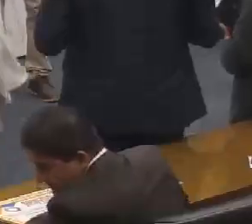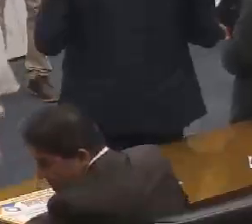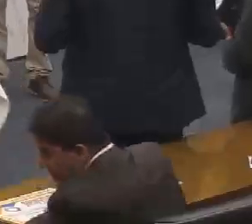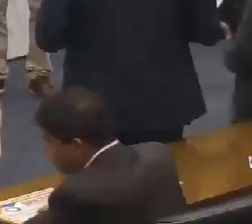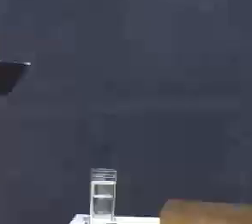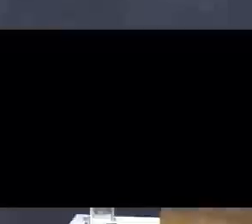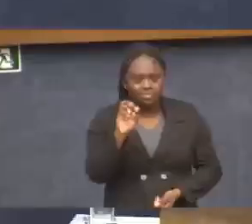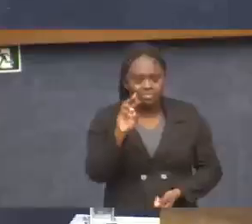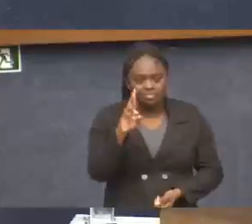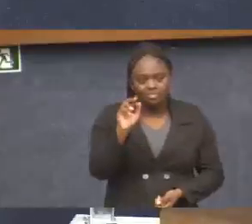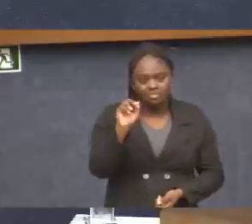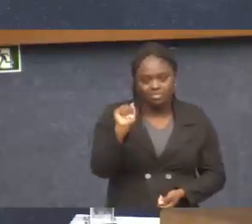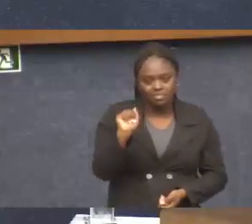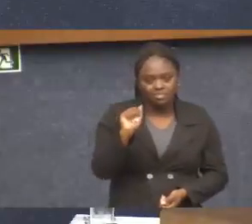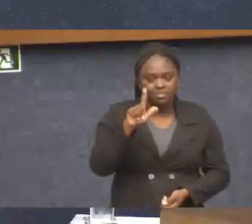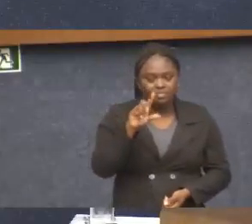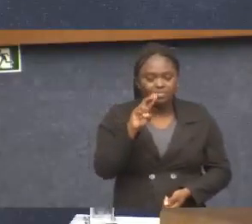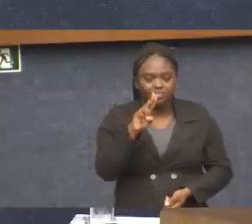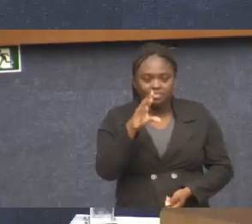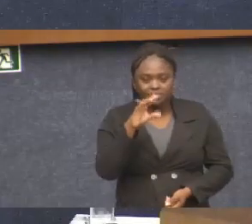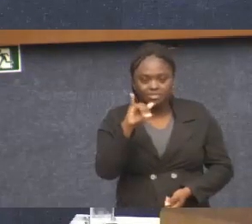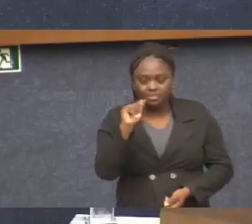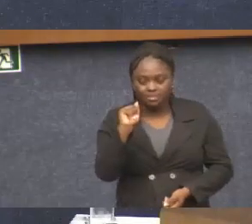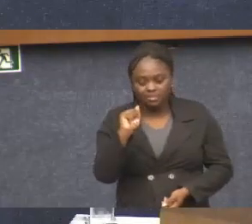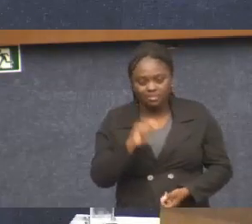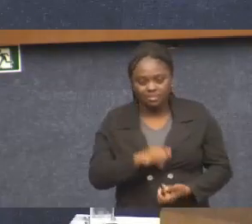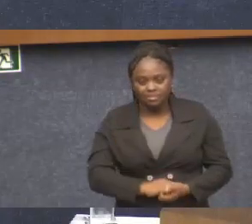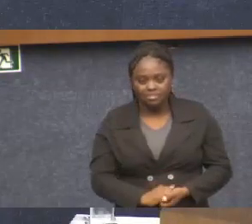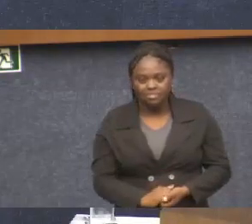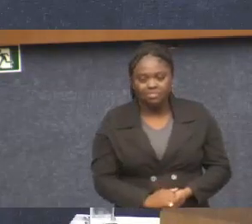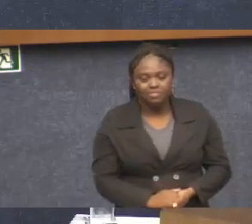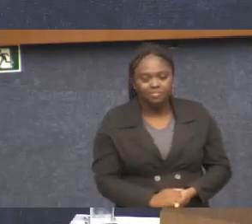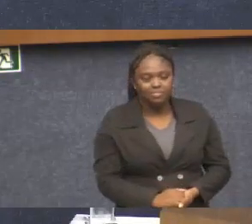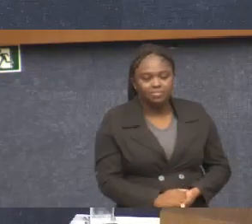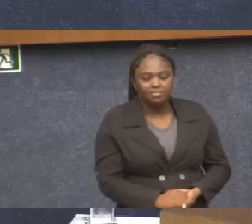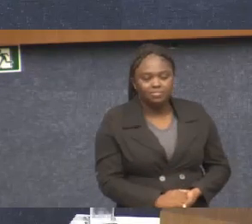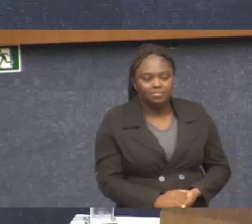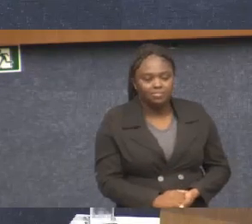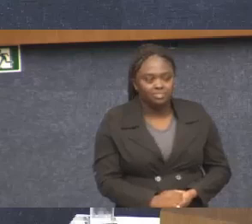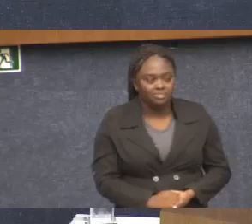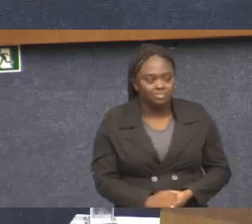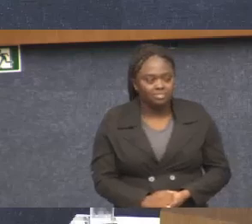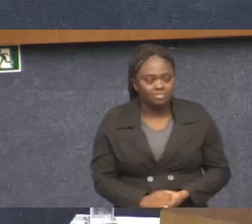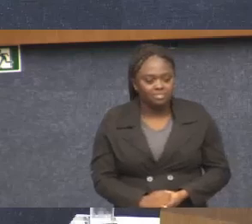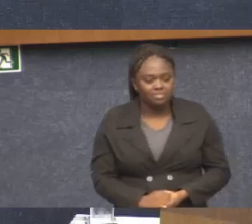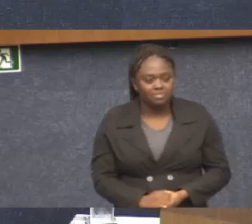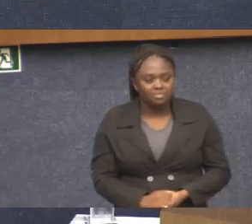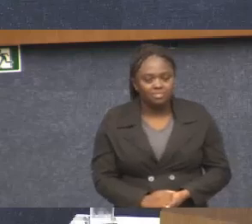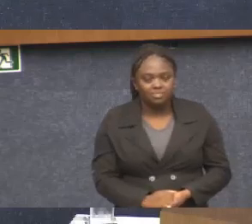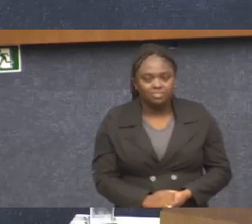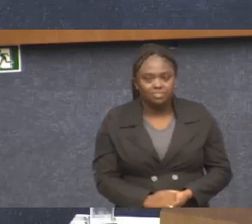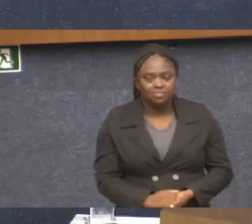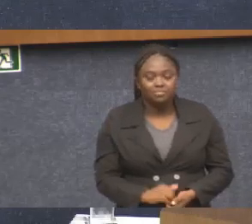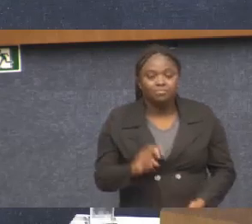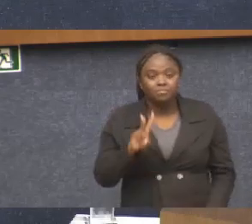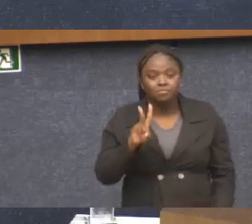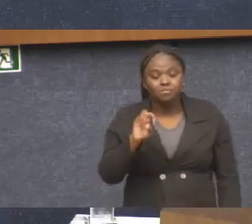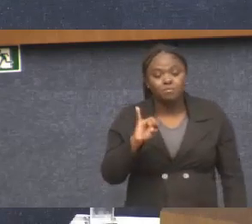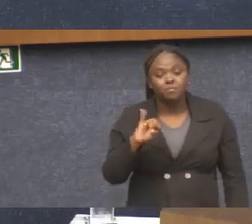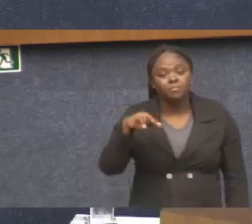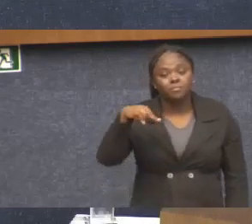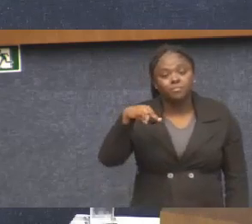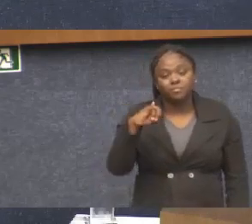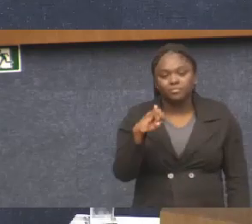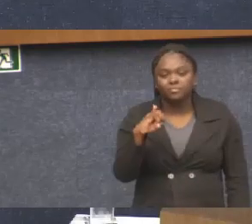Vera Lúcia Madalena da Silva. Não é sobre chegar no topo do mundo e saber que venceu. É sobre